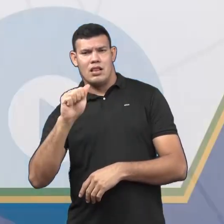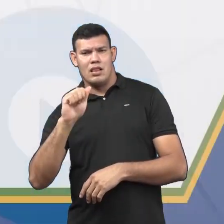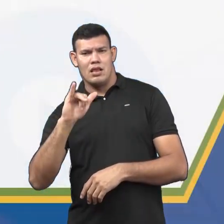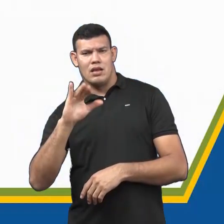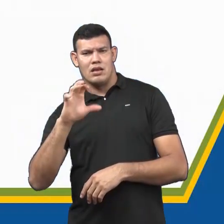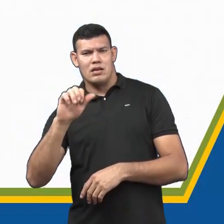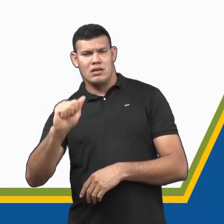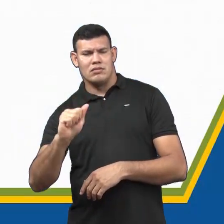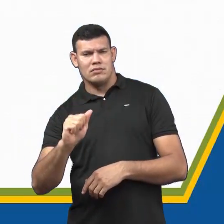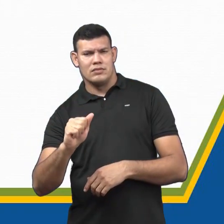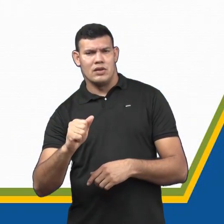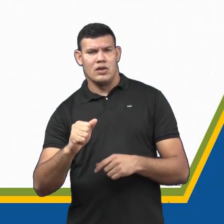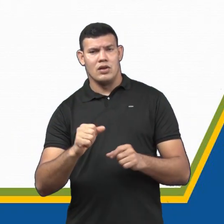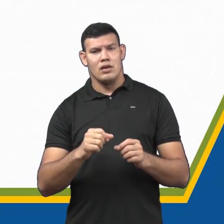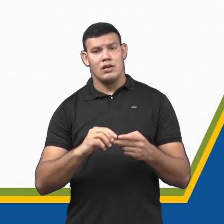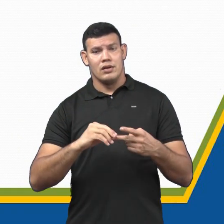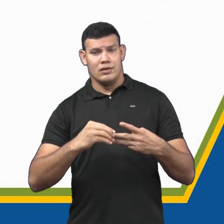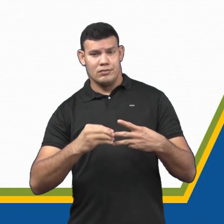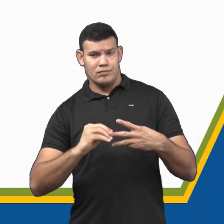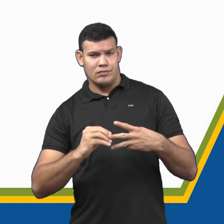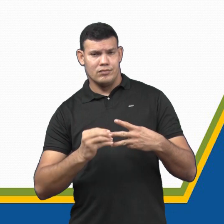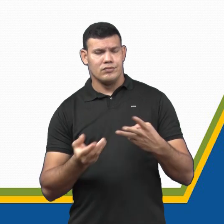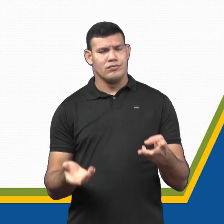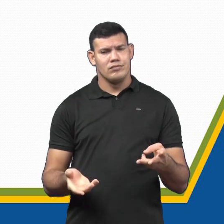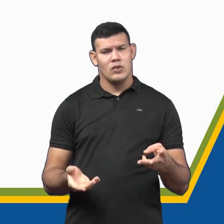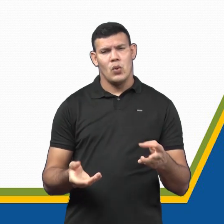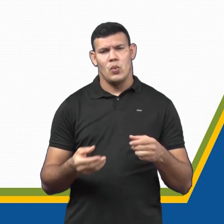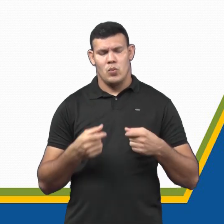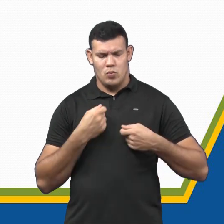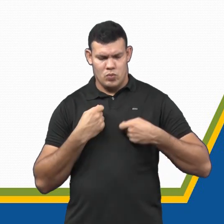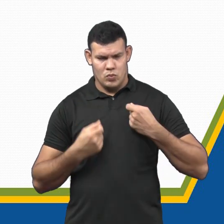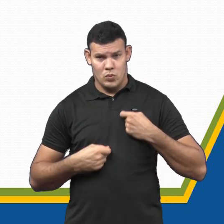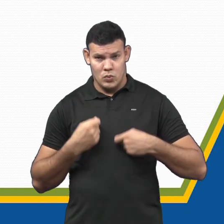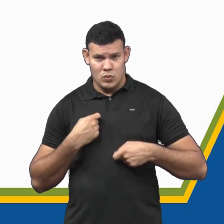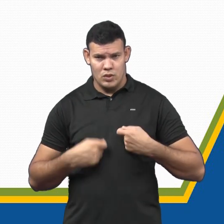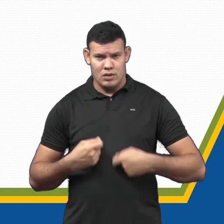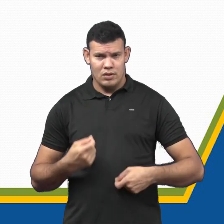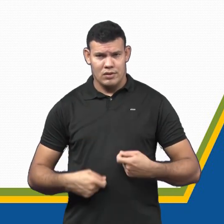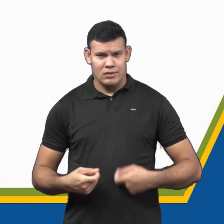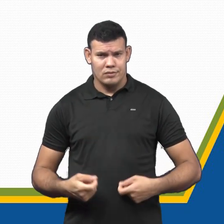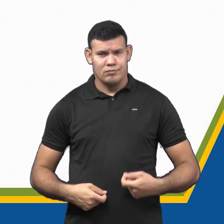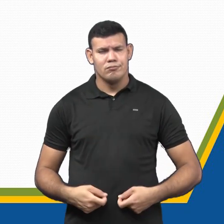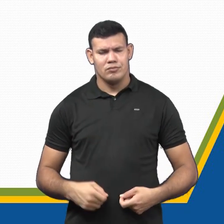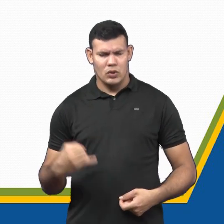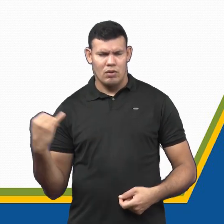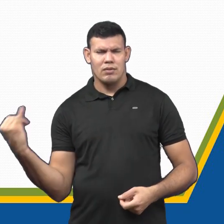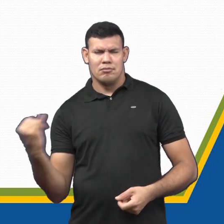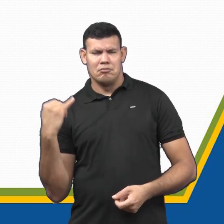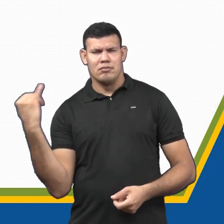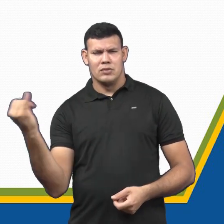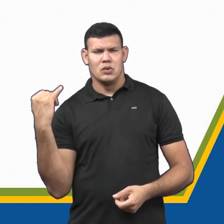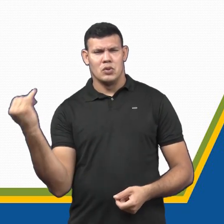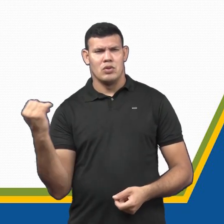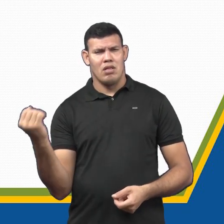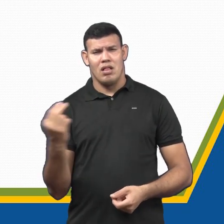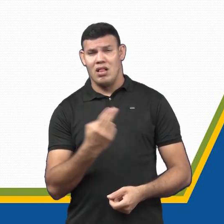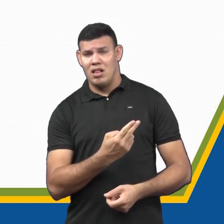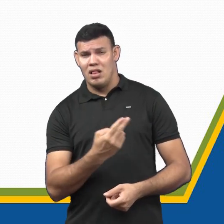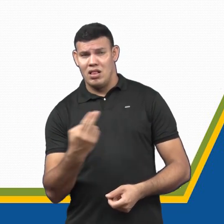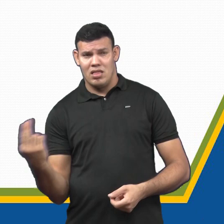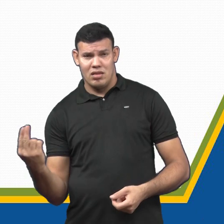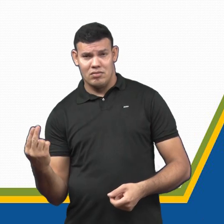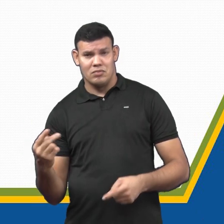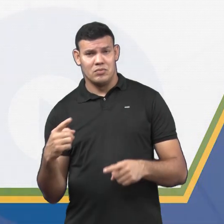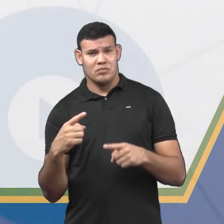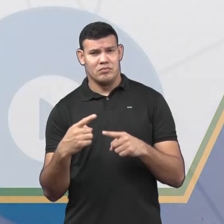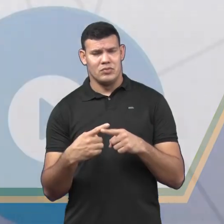aqui, eles também são chamados de hemácias ou eritrócitos. É importante que vocês aprendam todos esses nomes